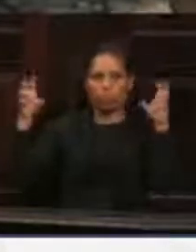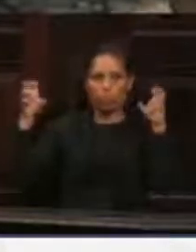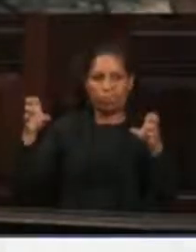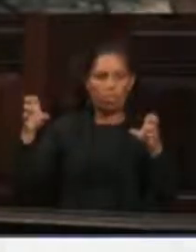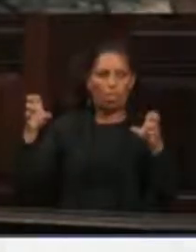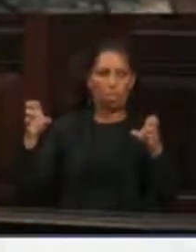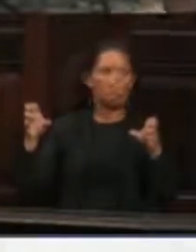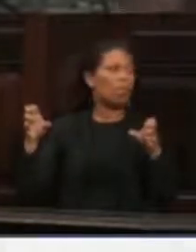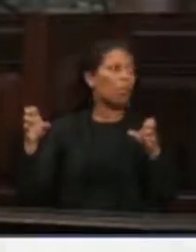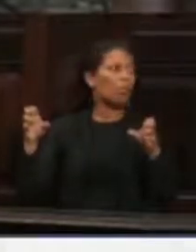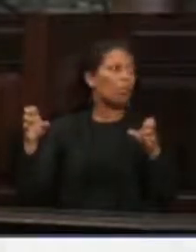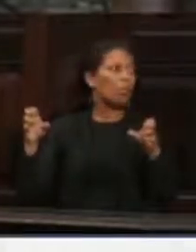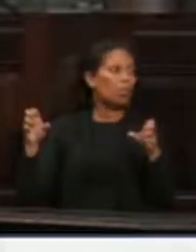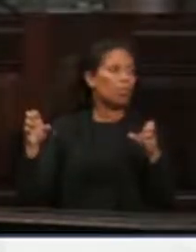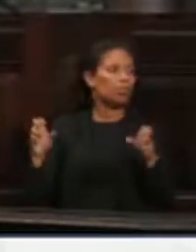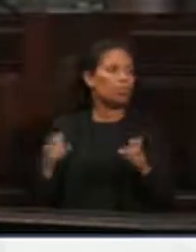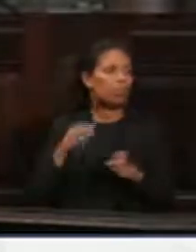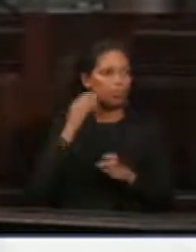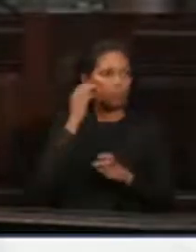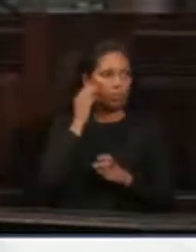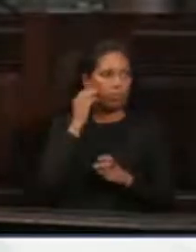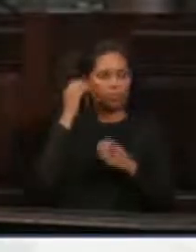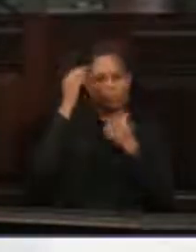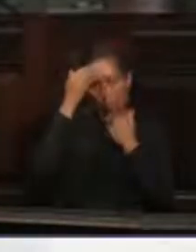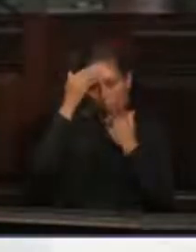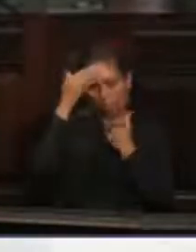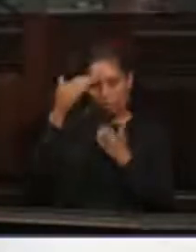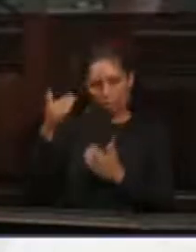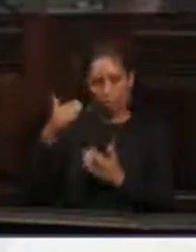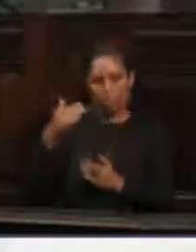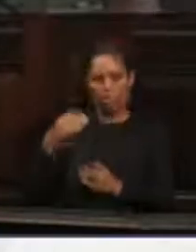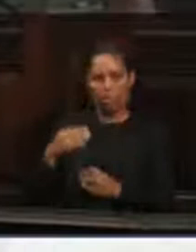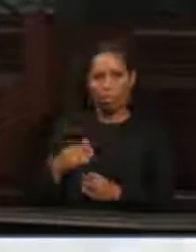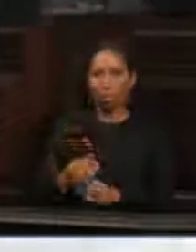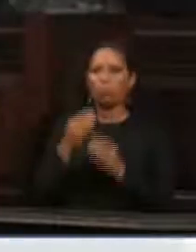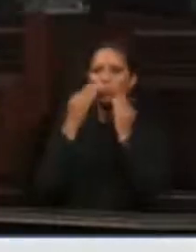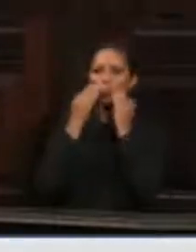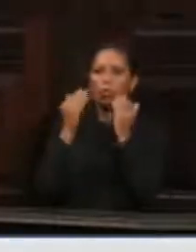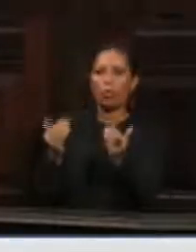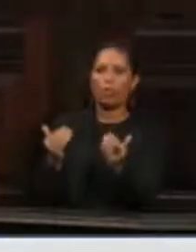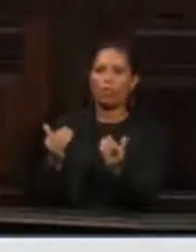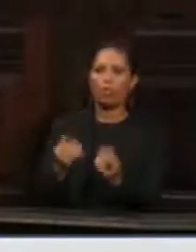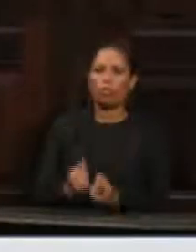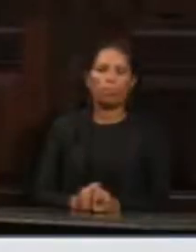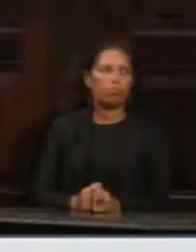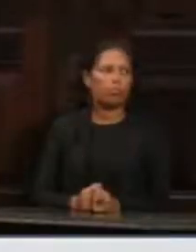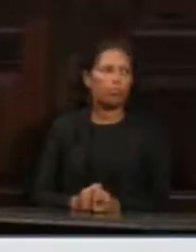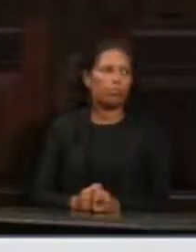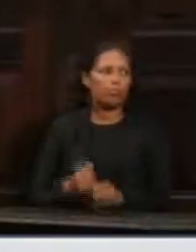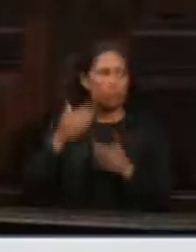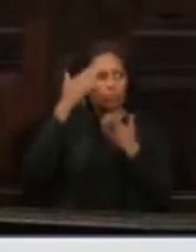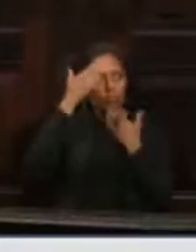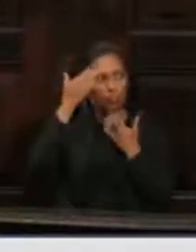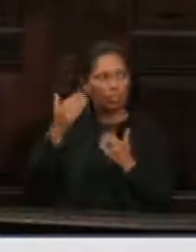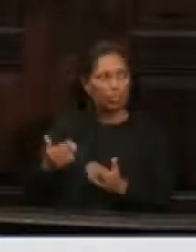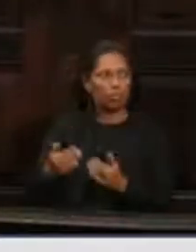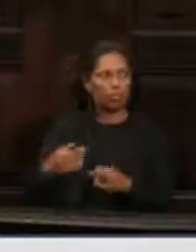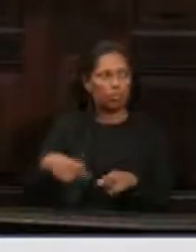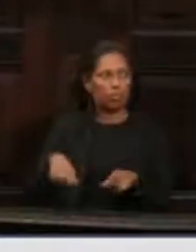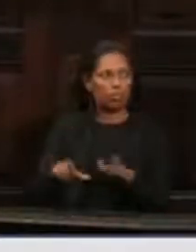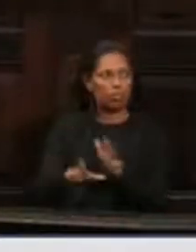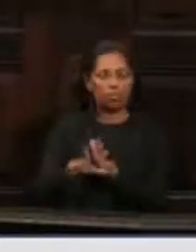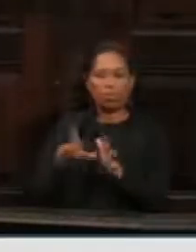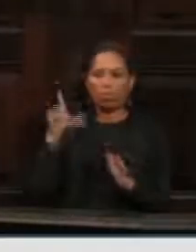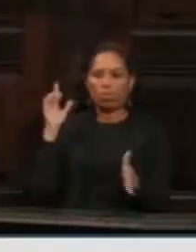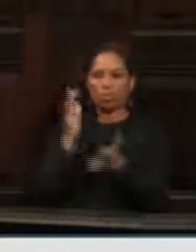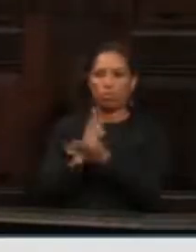ordem da reunião do Colégio de Líderes. Maravilha. Tá não, bom? Obrigado, Lucinha. Um beijo para você. Agradeço sua participação. E acho que só para